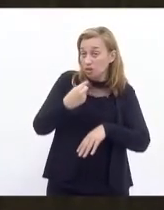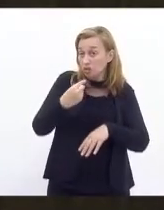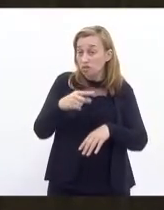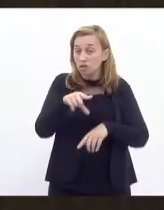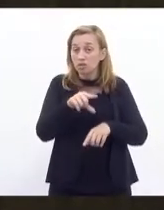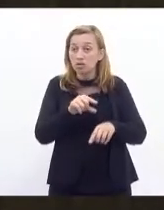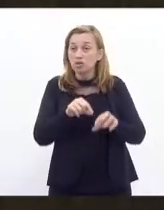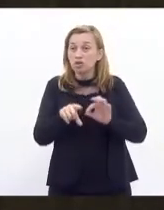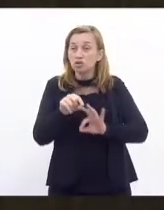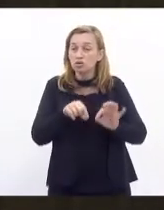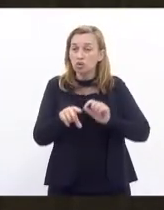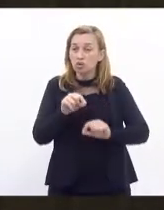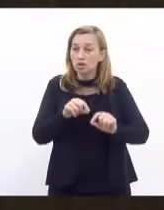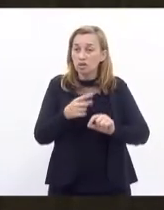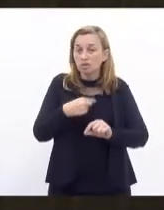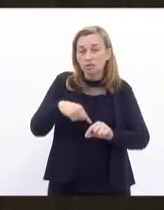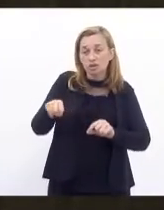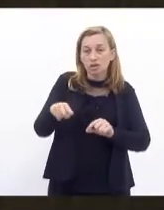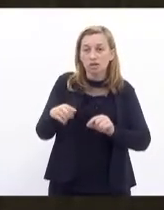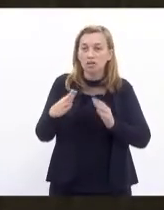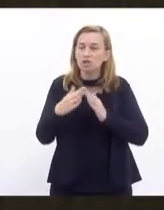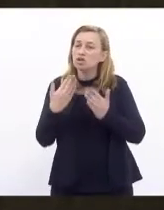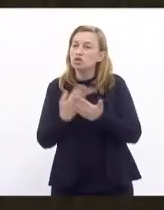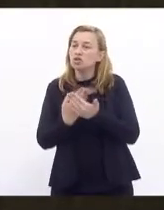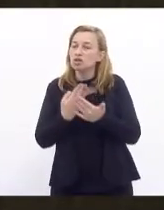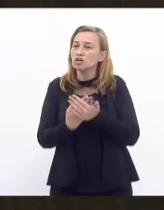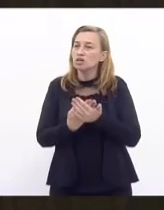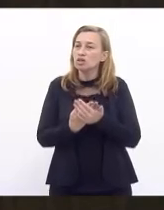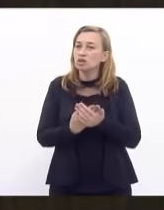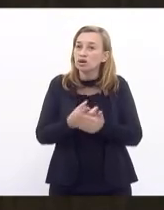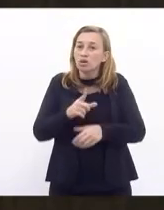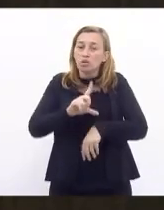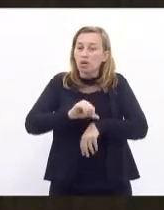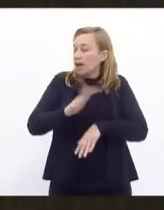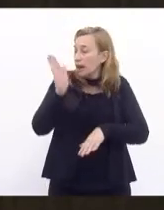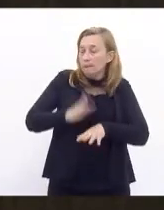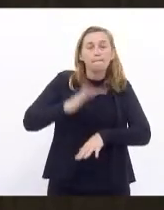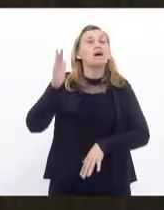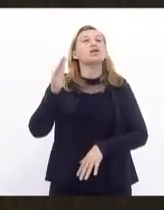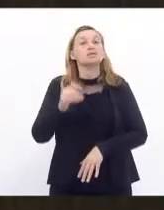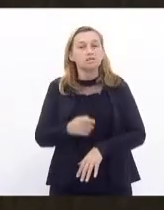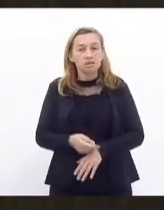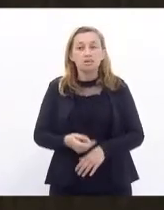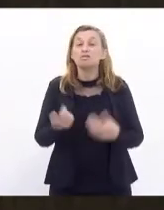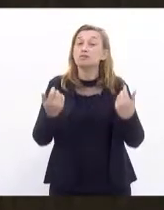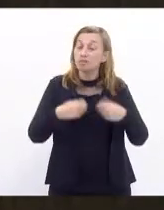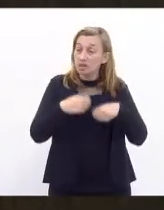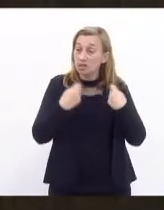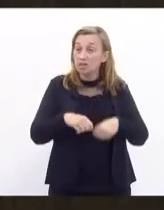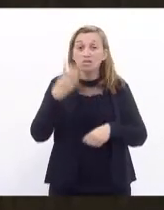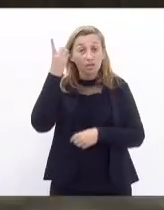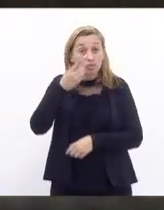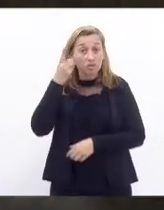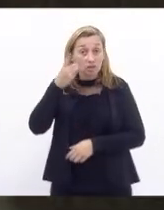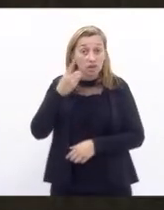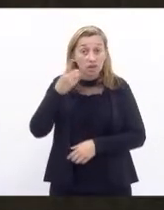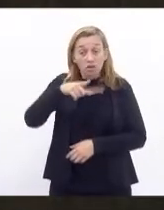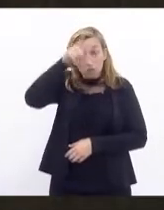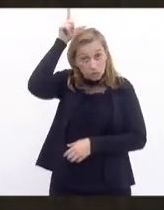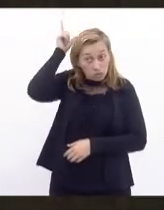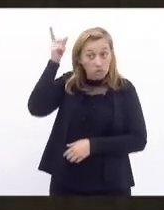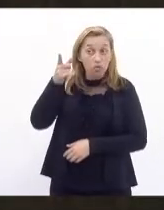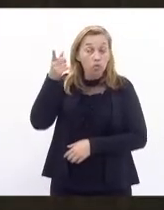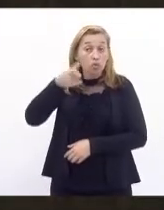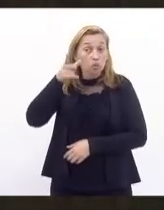eleitos para dirigir as suas escolas, exercem uma carga horária muito maior e é preciso haver, deputada Lucinha, um